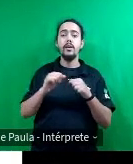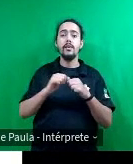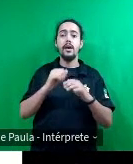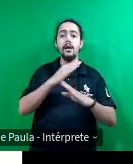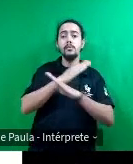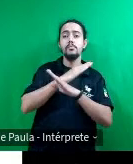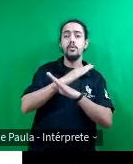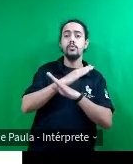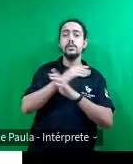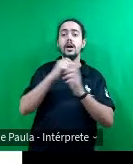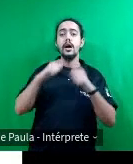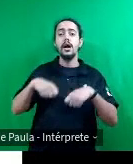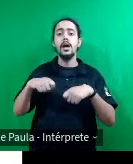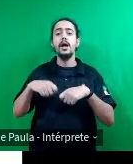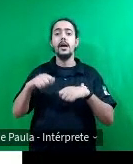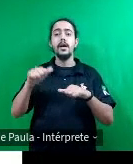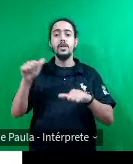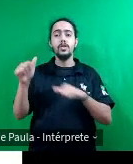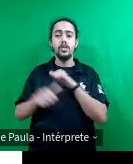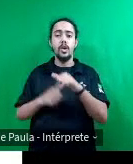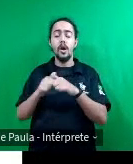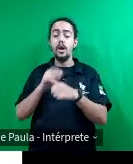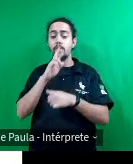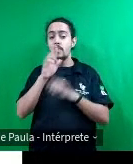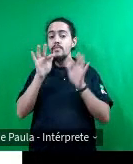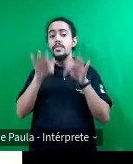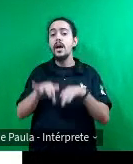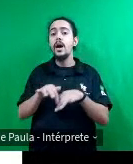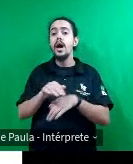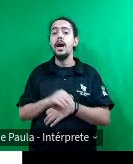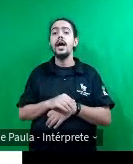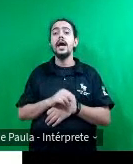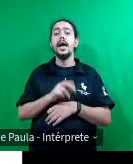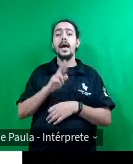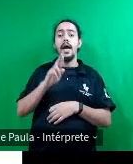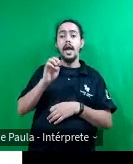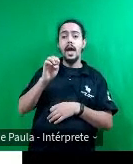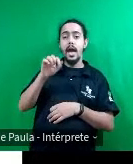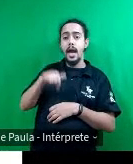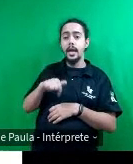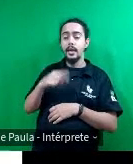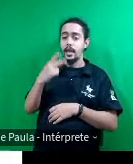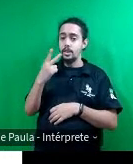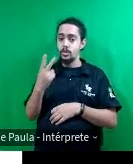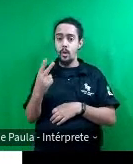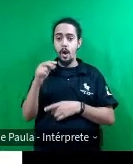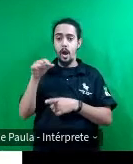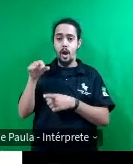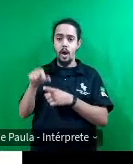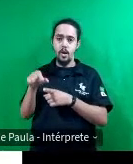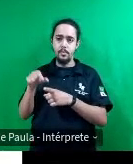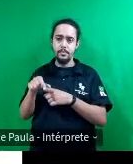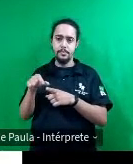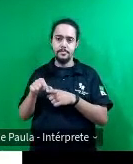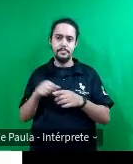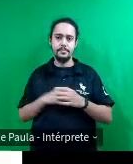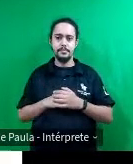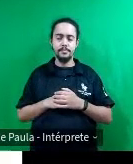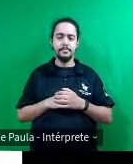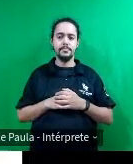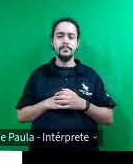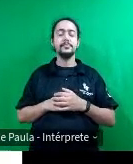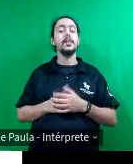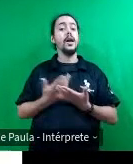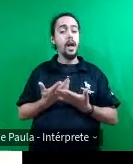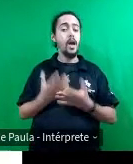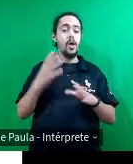REC vem aqui para cima. Vou chegar à conclusão que o REC vale 2 ohms. Então, calculei a resistência